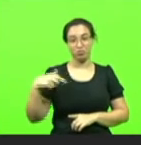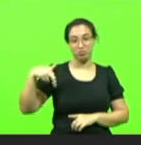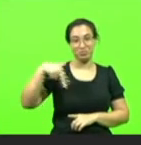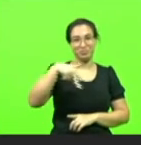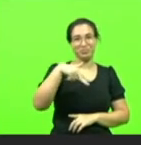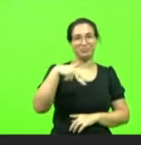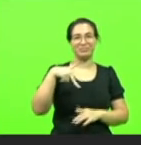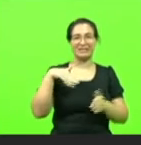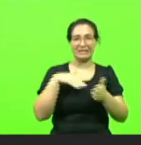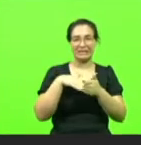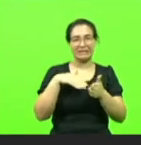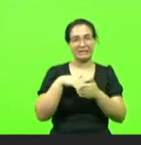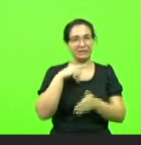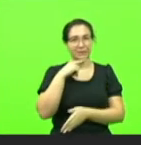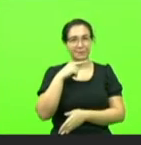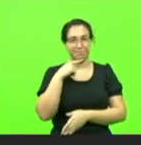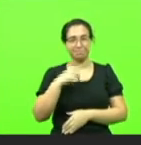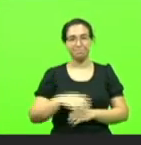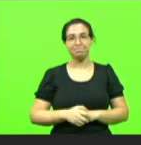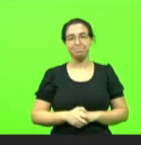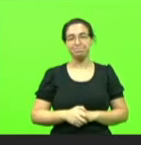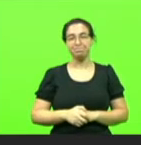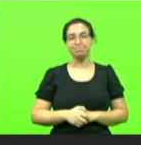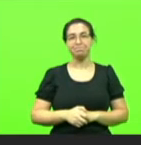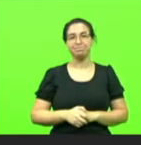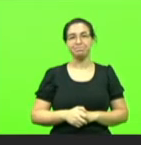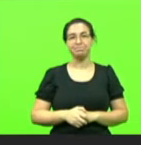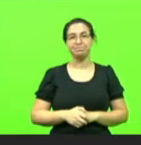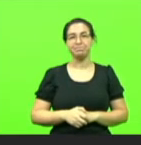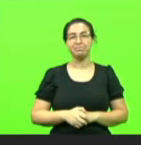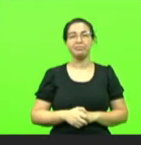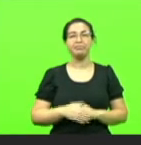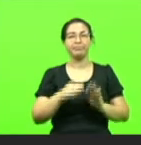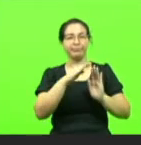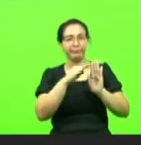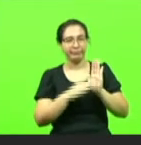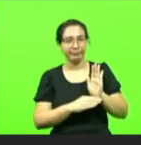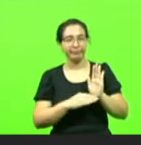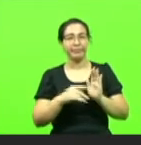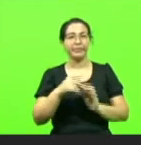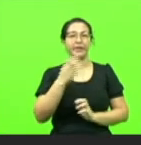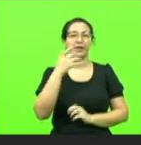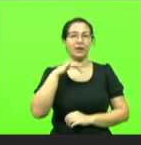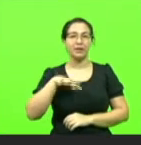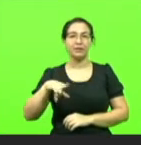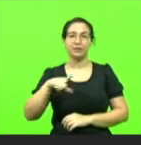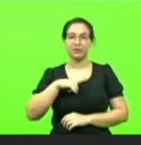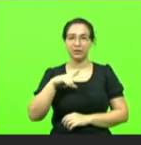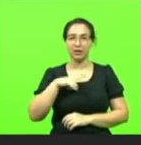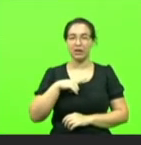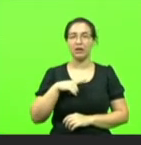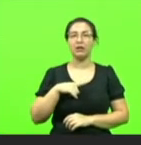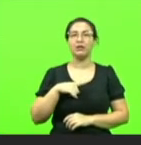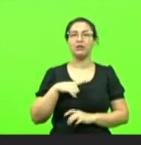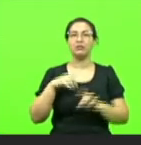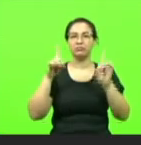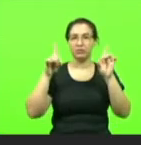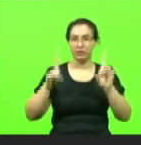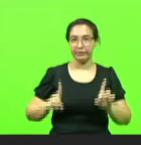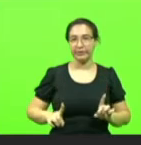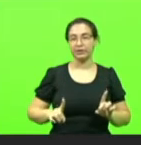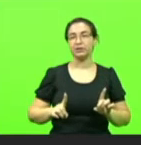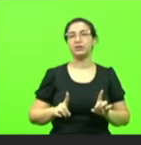Nesse contexto para as crianças que possuem necessidades especiais ou modalidade reduzida